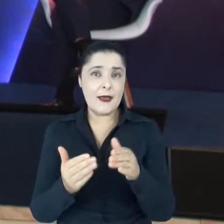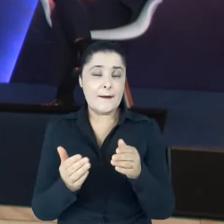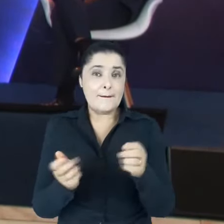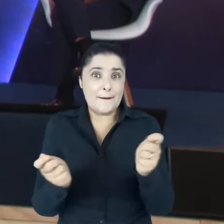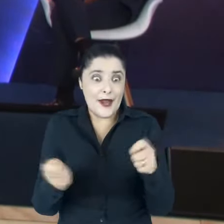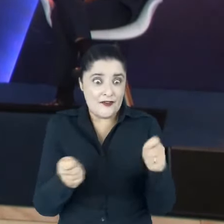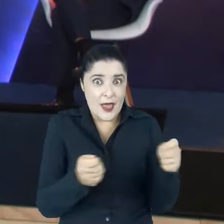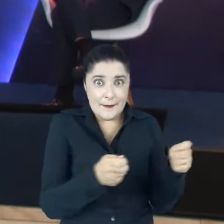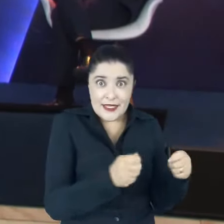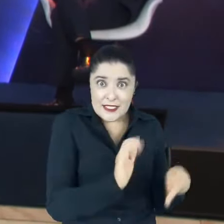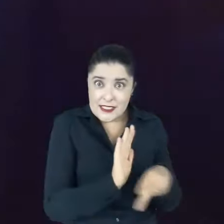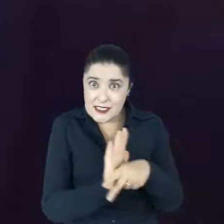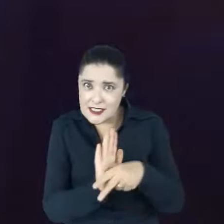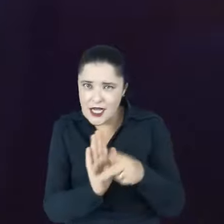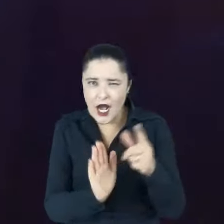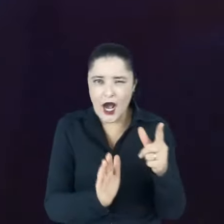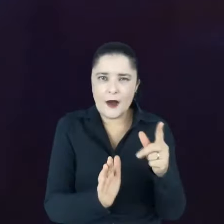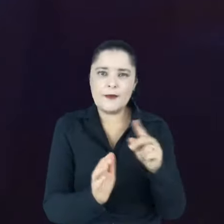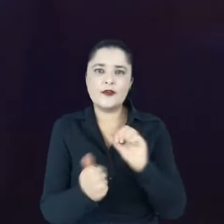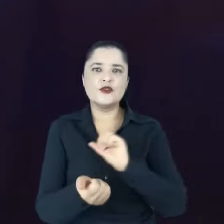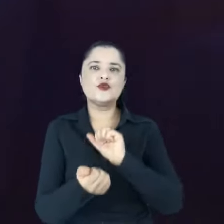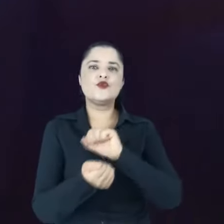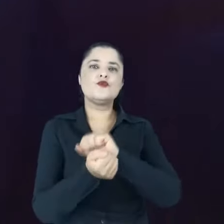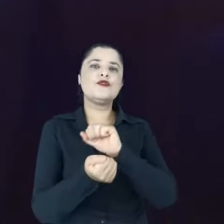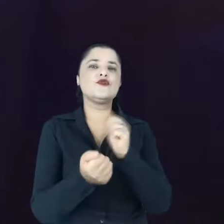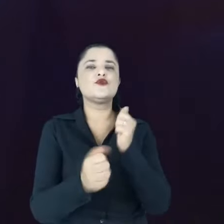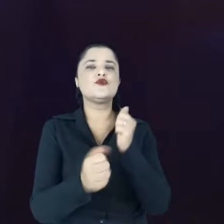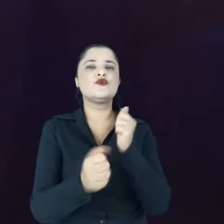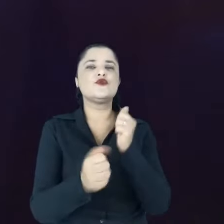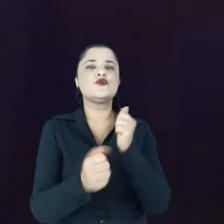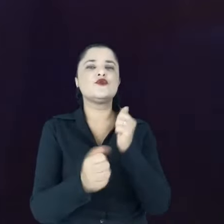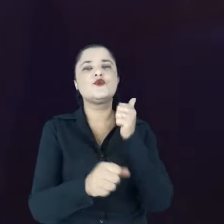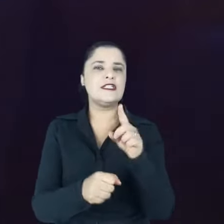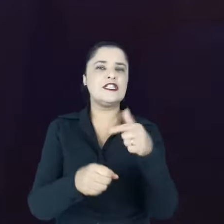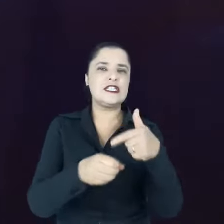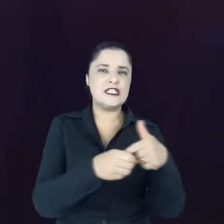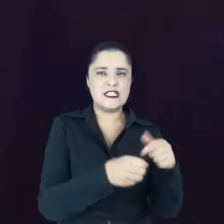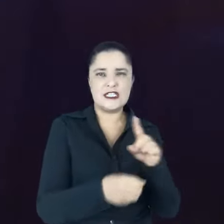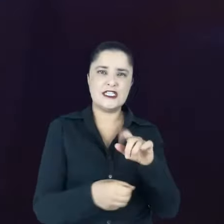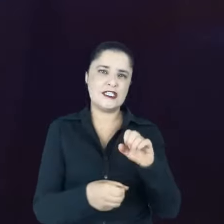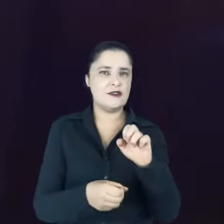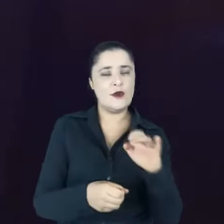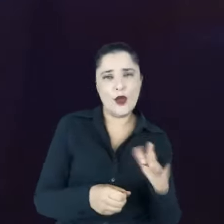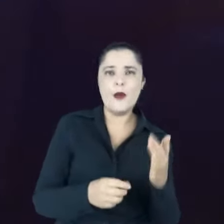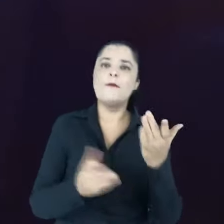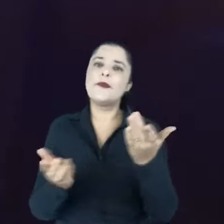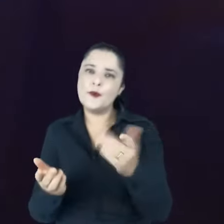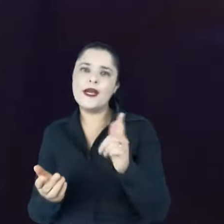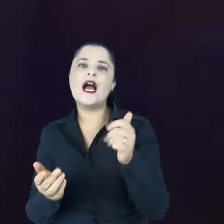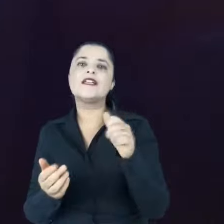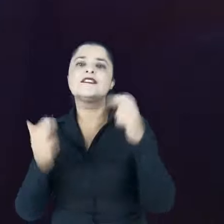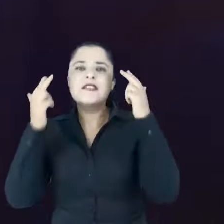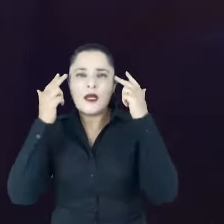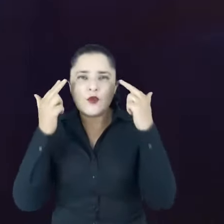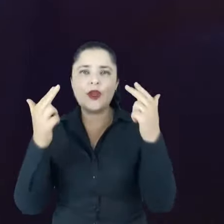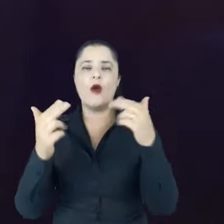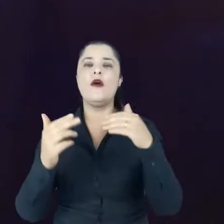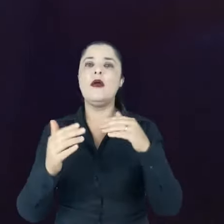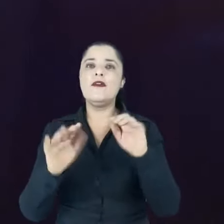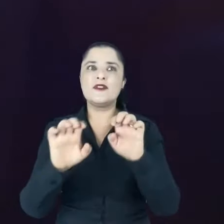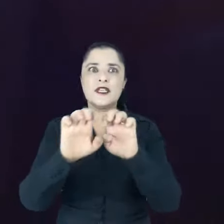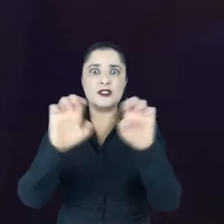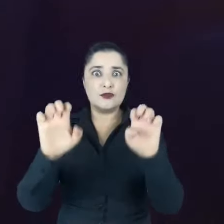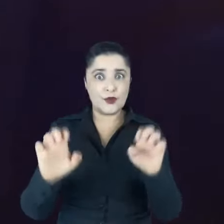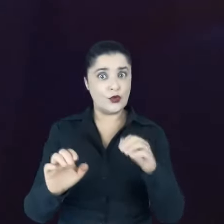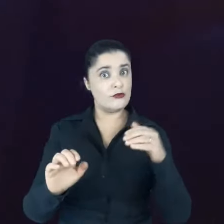de substituição do diesel por gás natural na frota pesada, criando uma infraestrutura que depois pode ser também